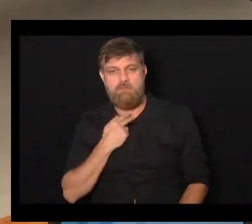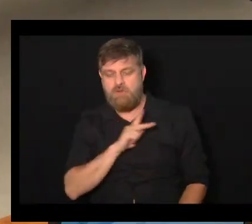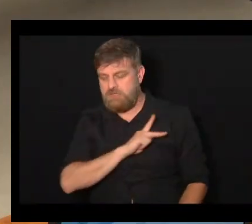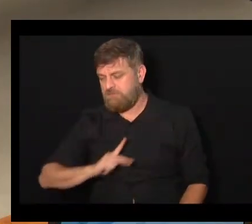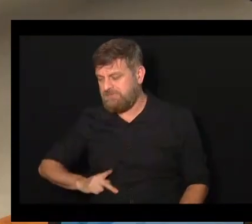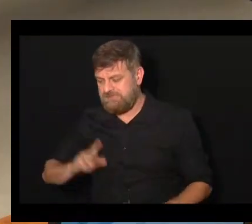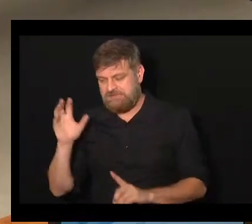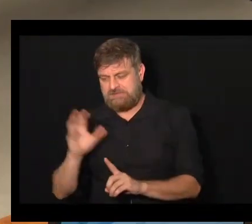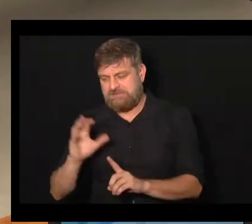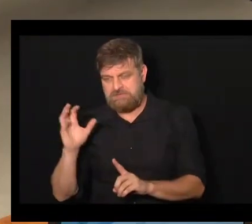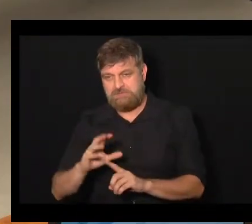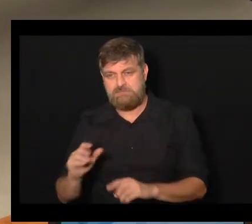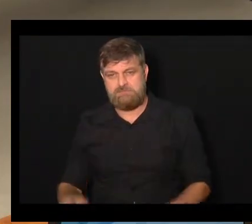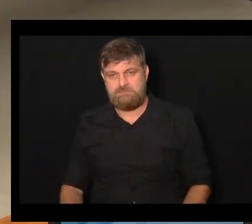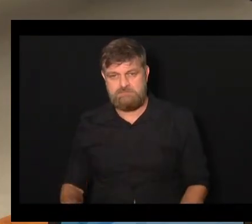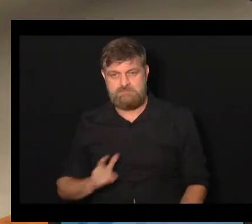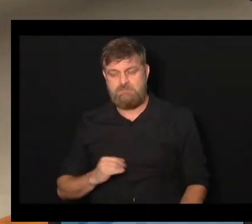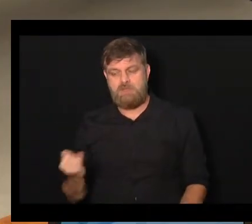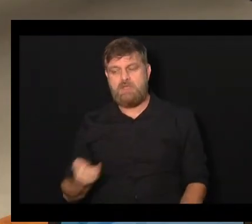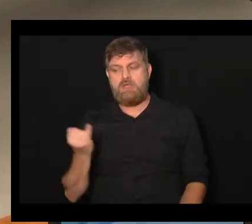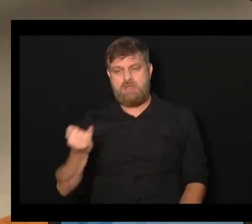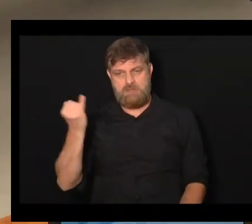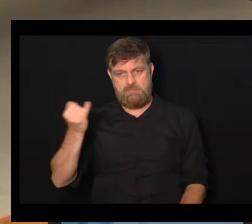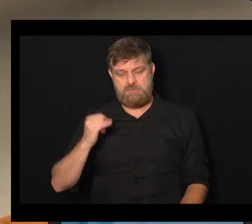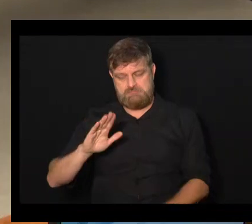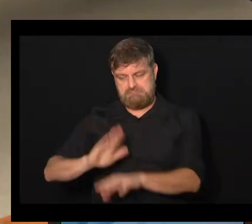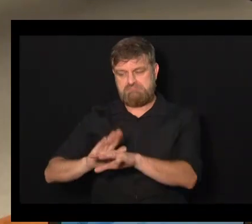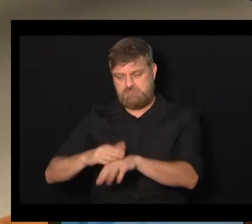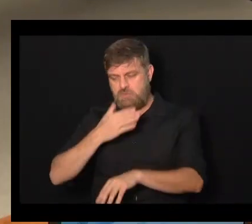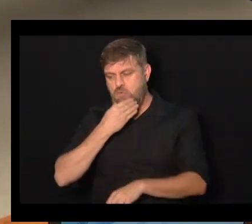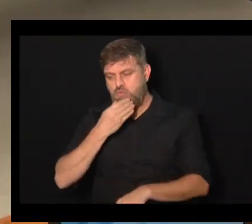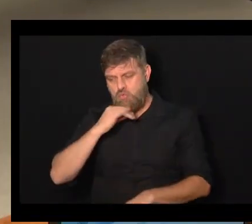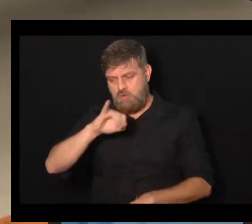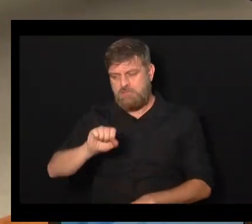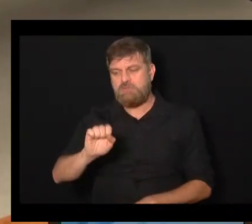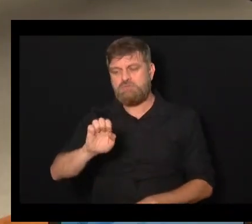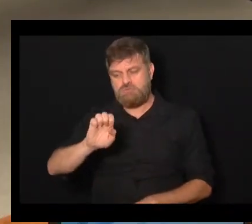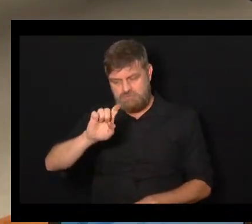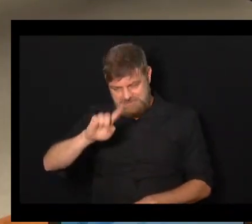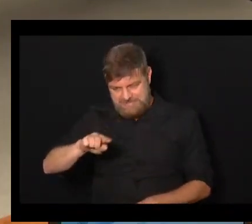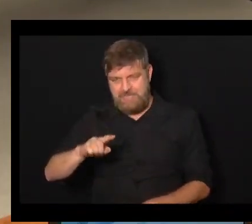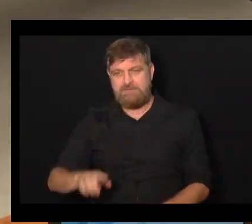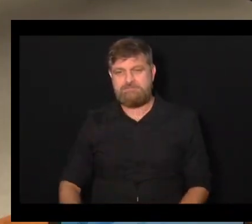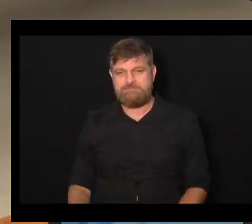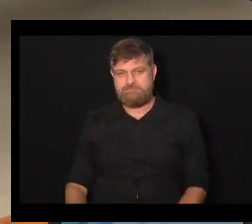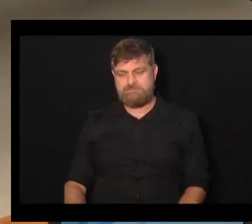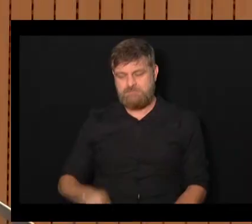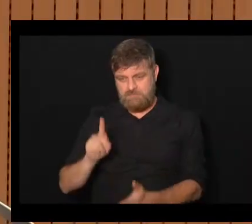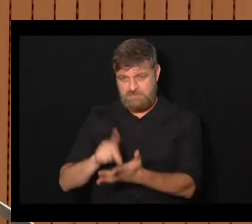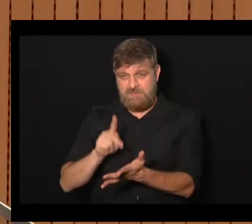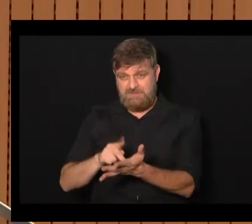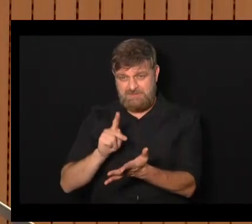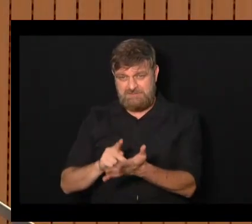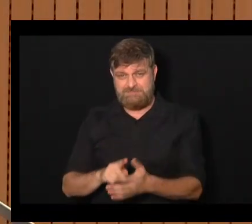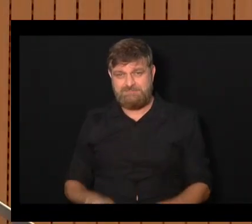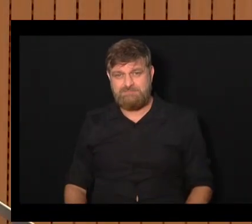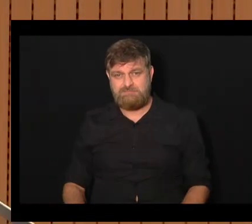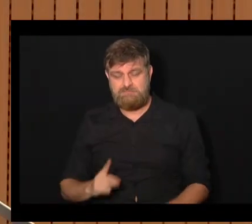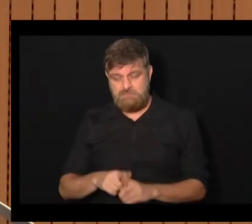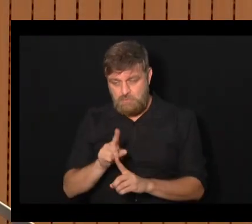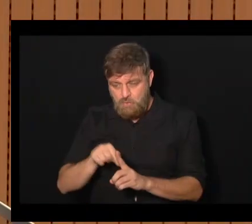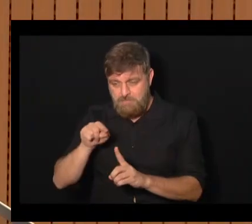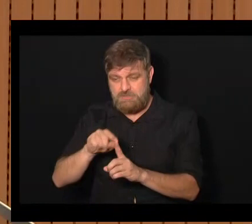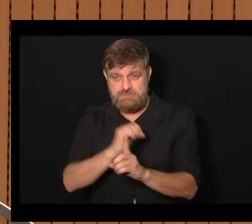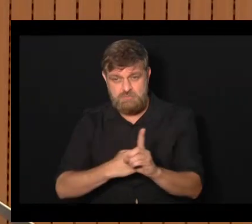passando, isso é um mérito que ele não podemos tirar dele também. É verdade, principalmente pela função social